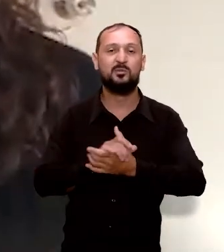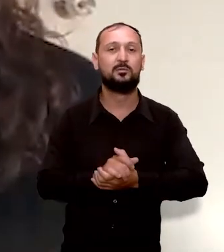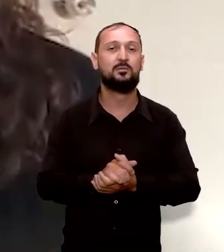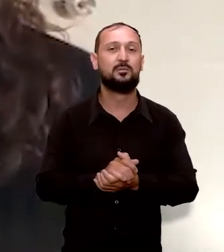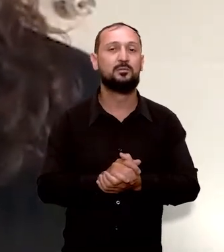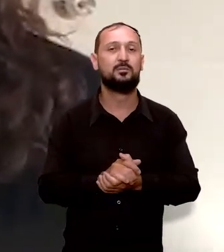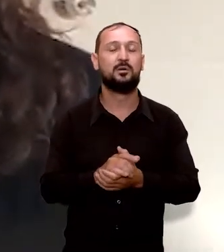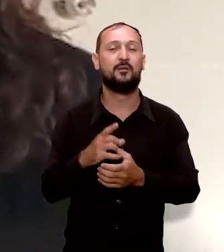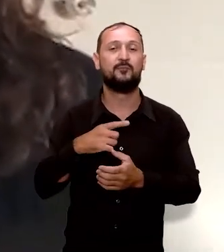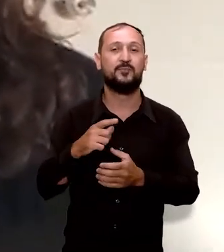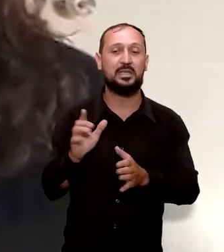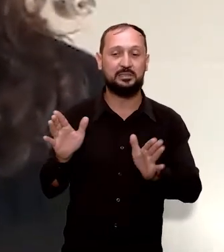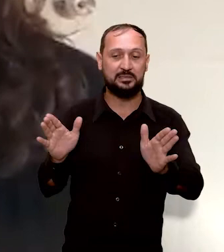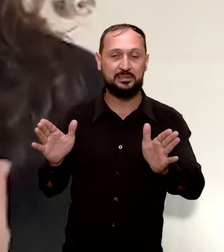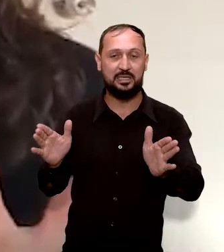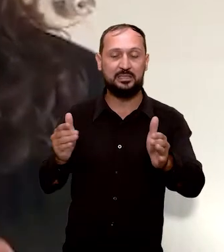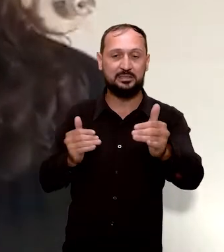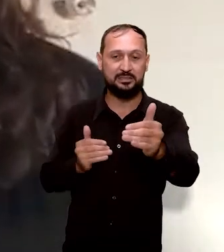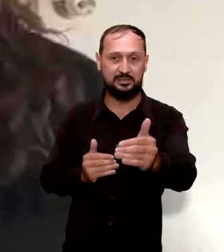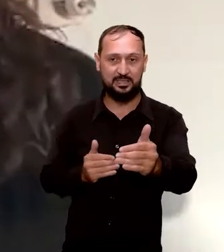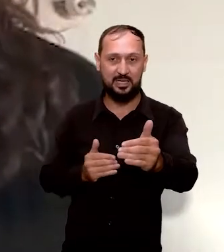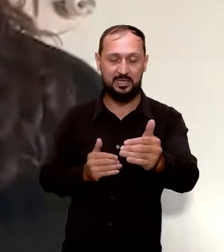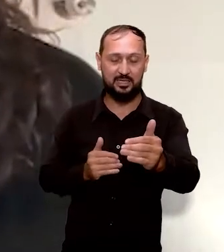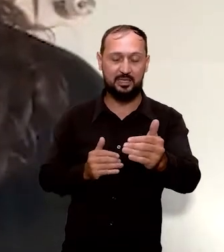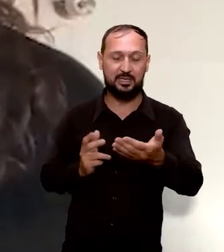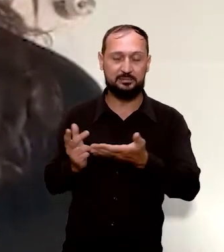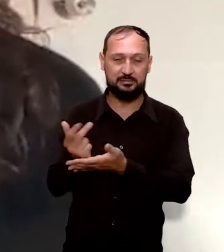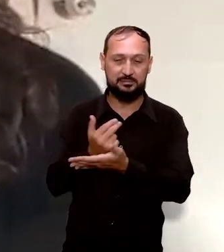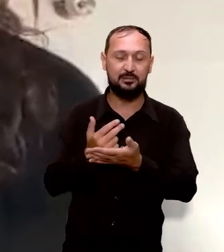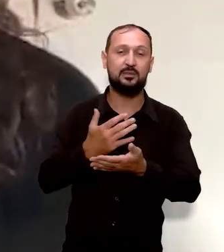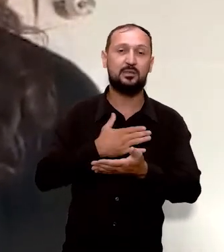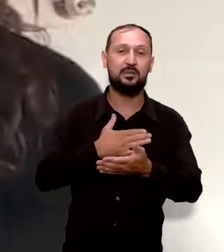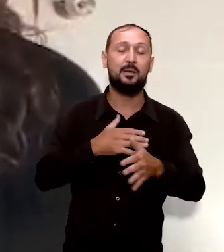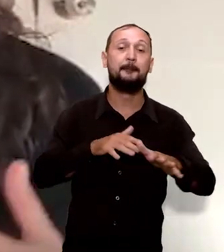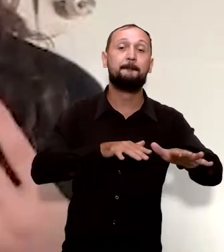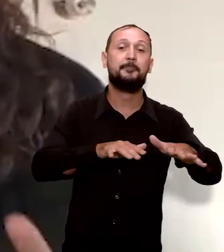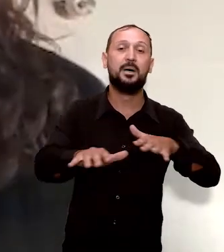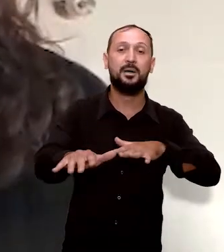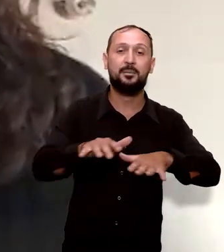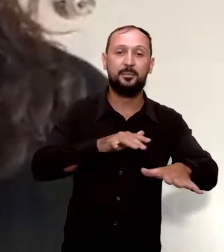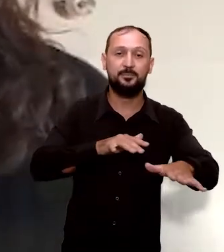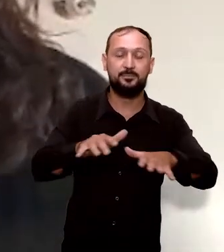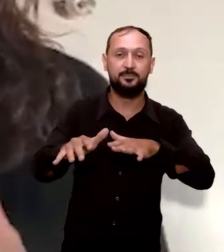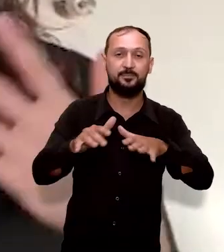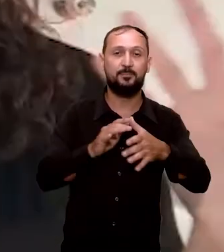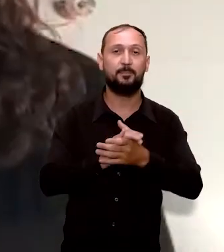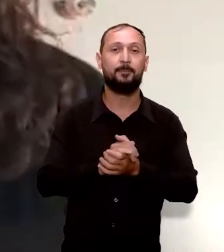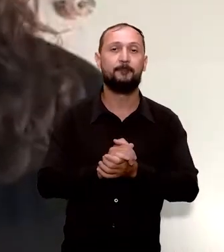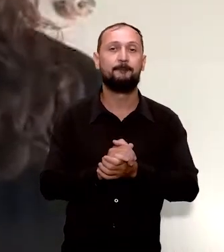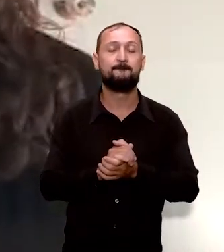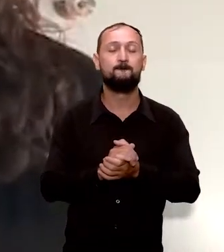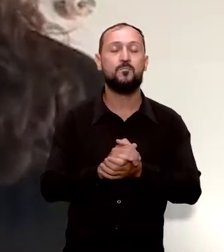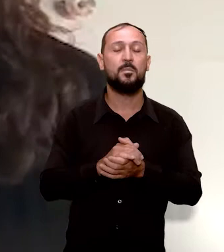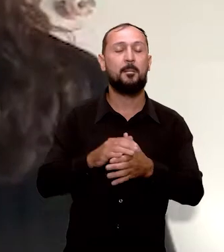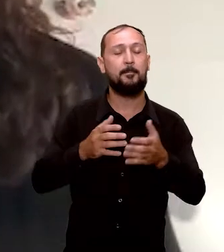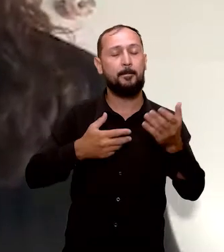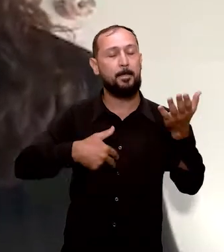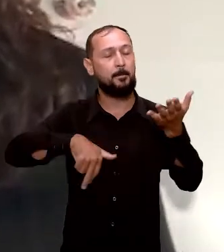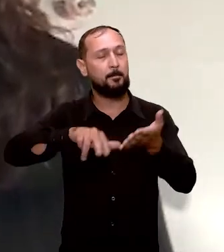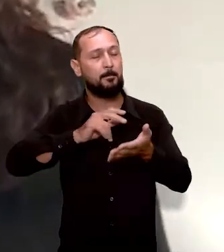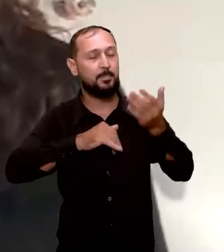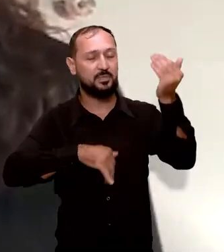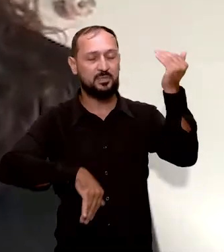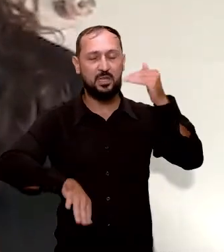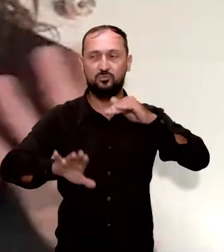tem essa troca. Ela fez uma sala no ateliê dela que é para movimentação,